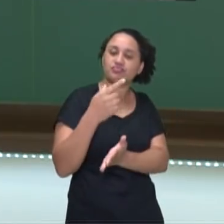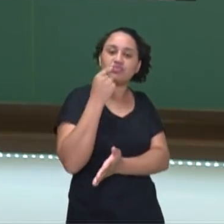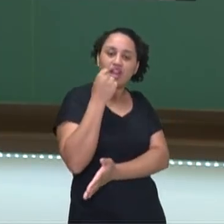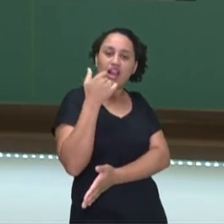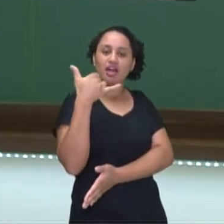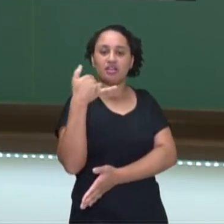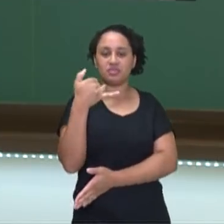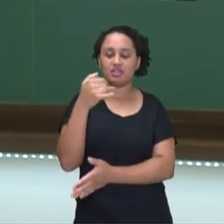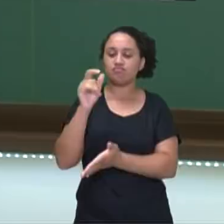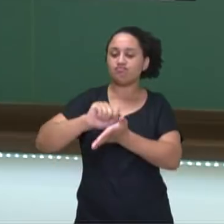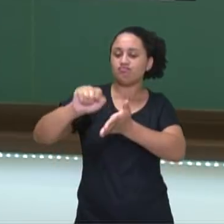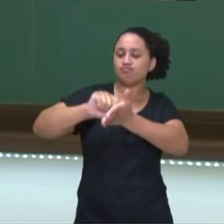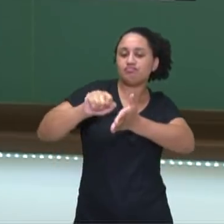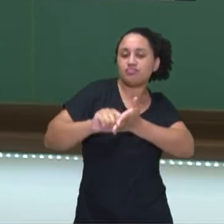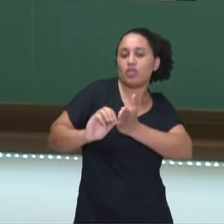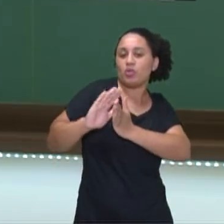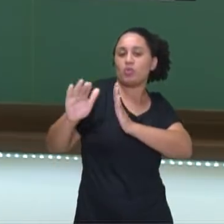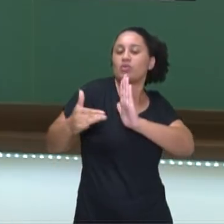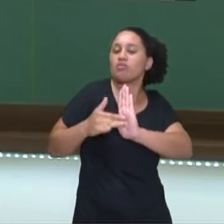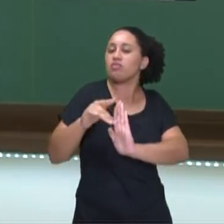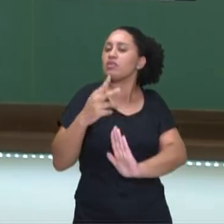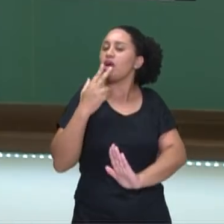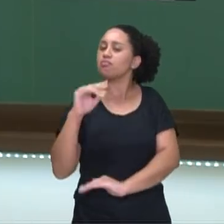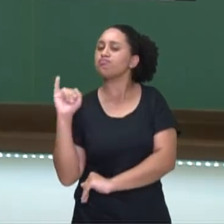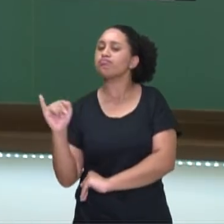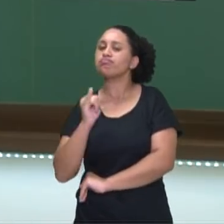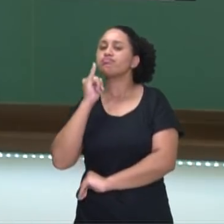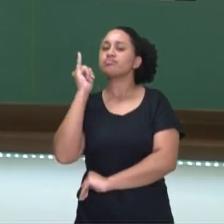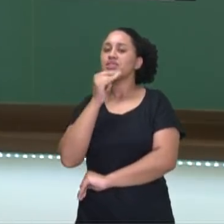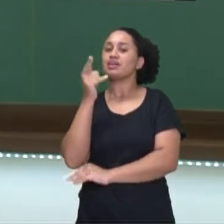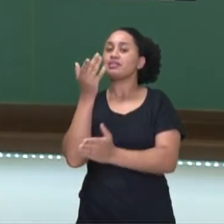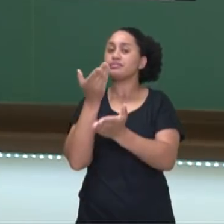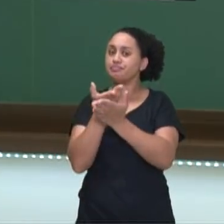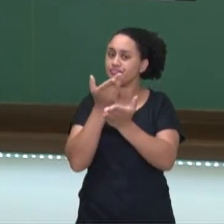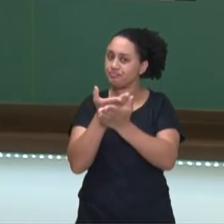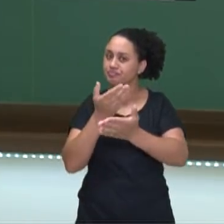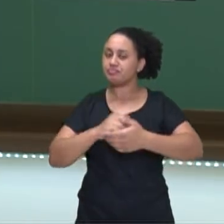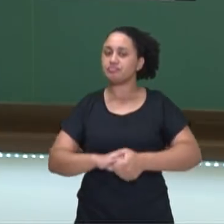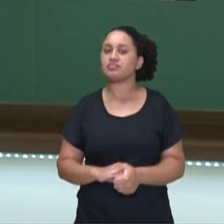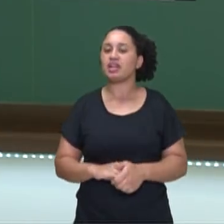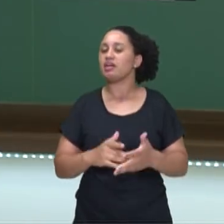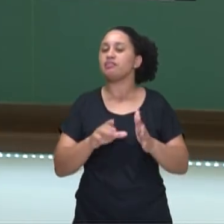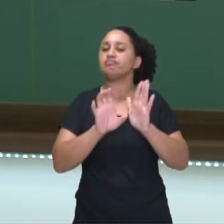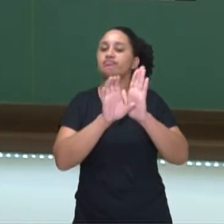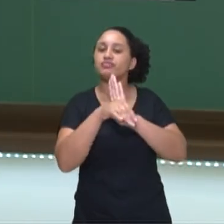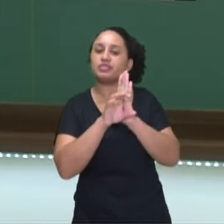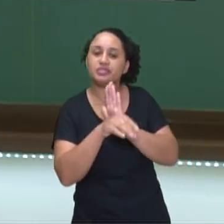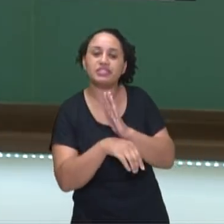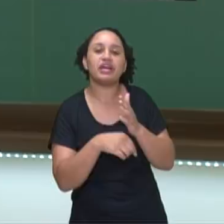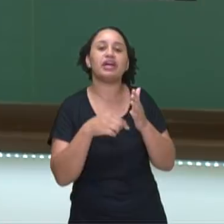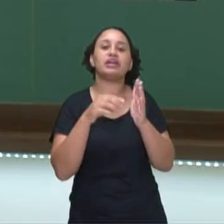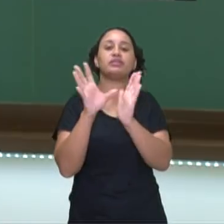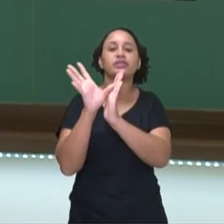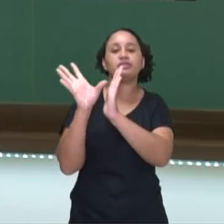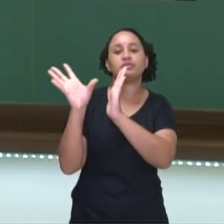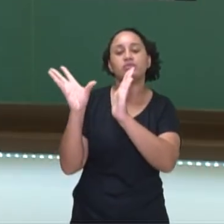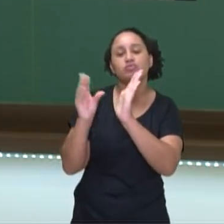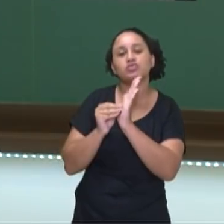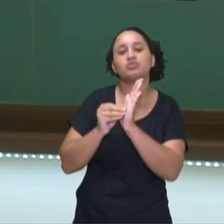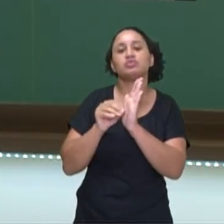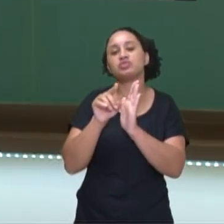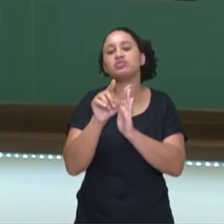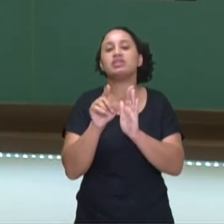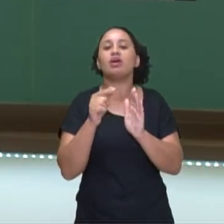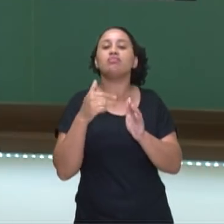caneta, anote tudo que você considerar importante dessa aula. Aqueles conceitos, os conteúdos que você